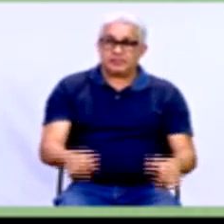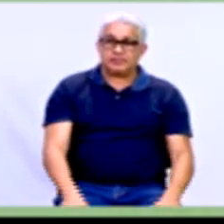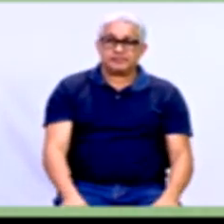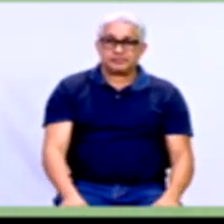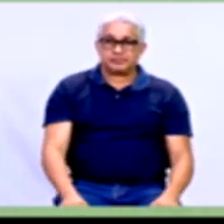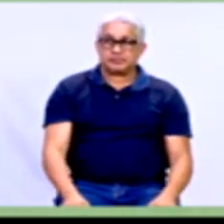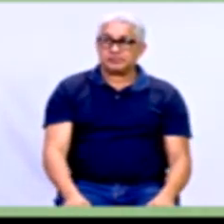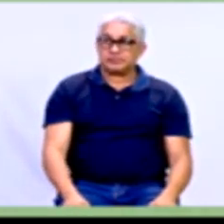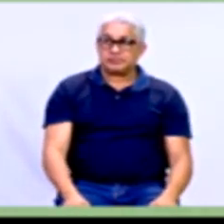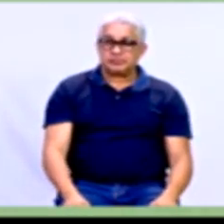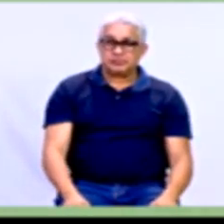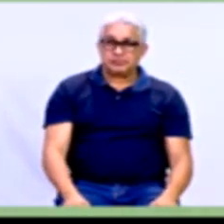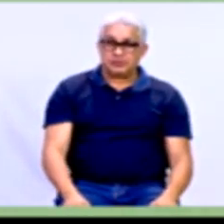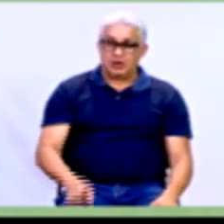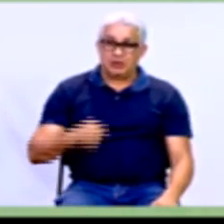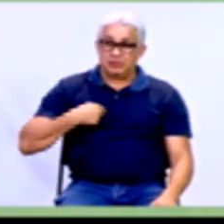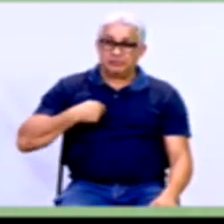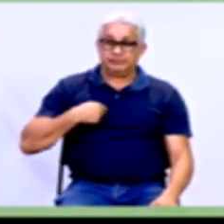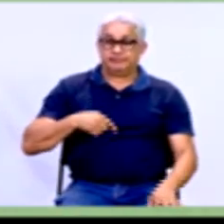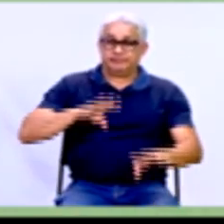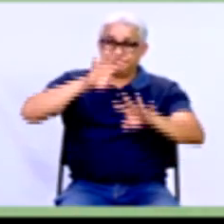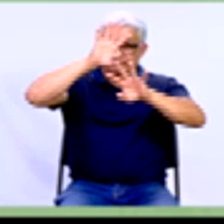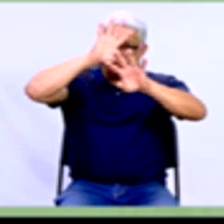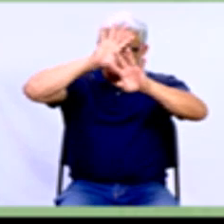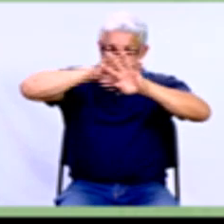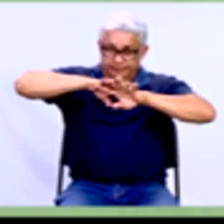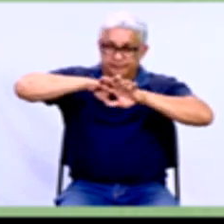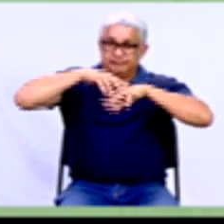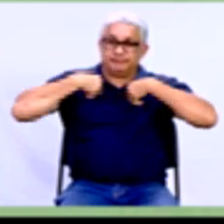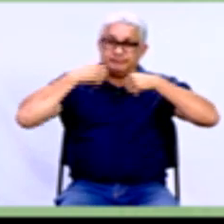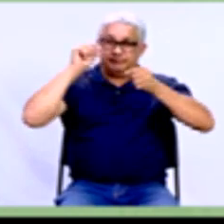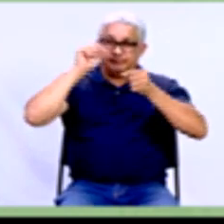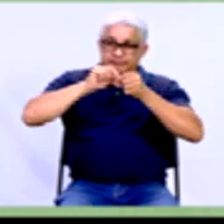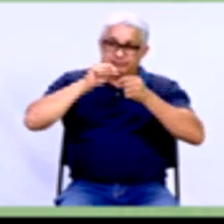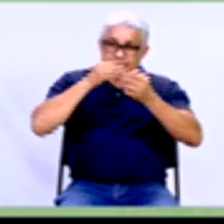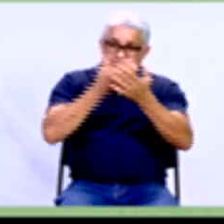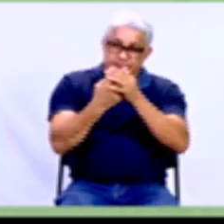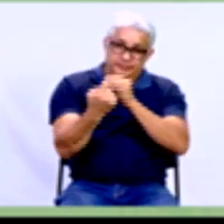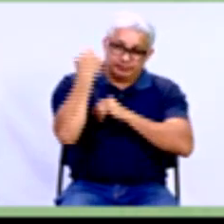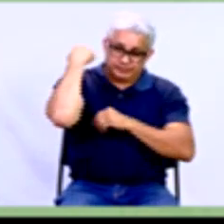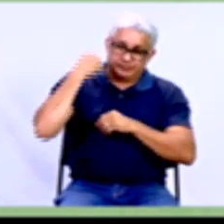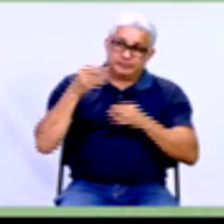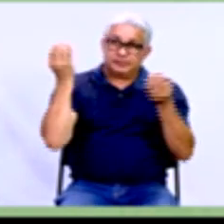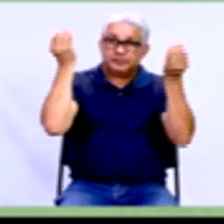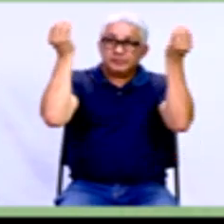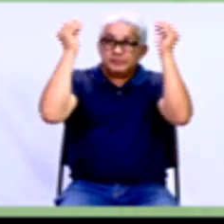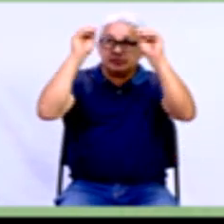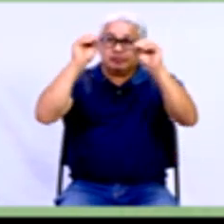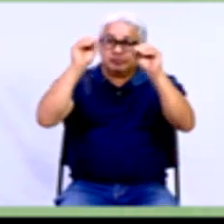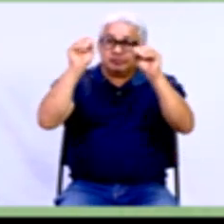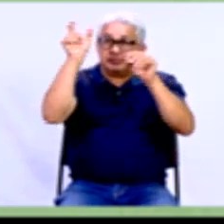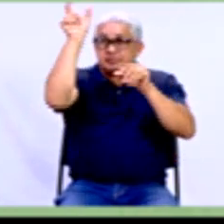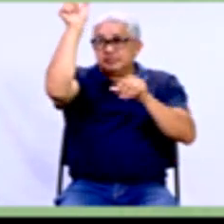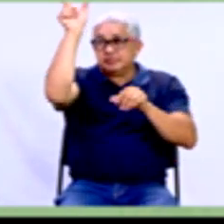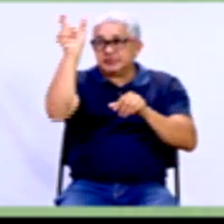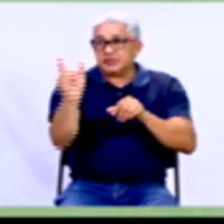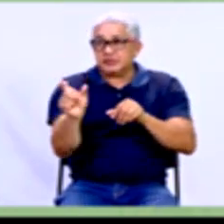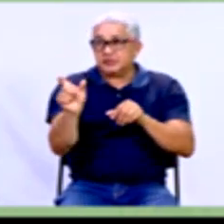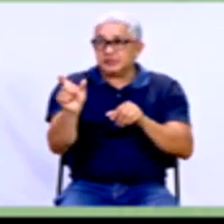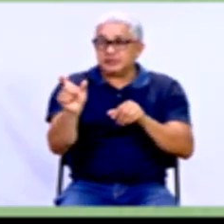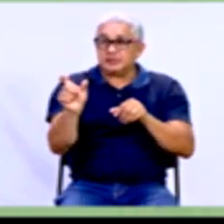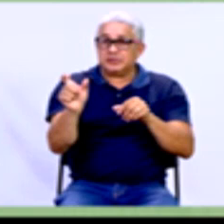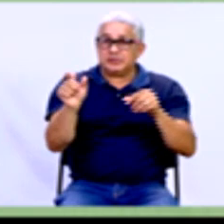eu fiz aqui no Excel, né, daquela maneira que eu expliquei para vocês na aula passada, coloquei essa mesma tabelinha aqui no Excel e fui